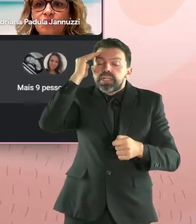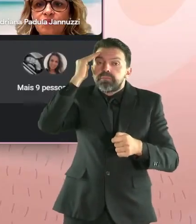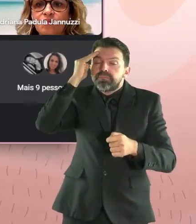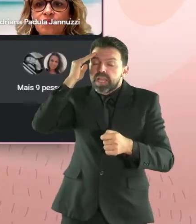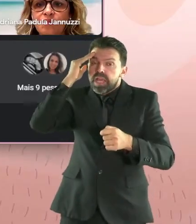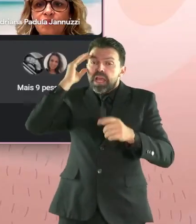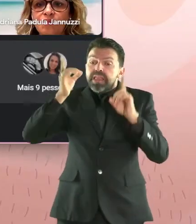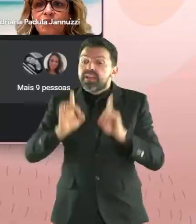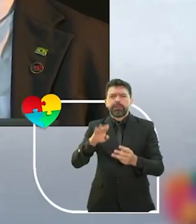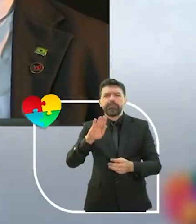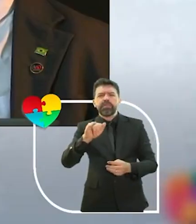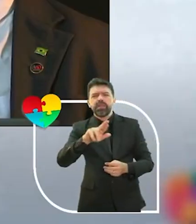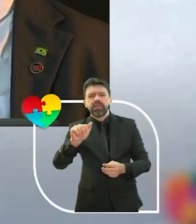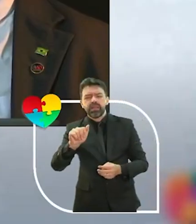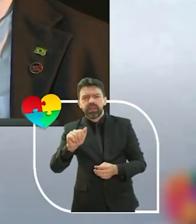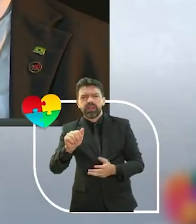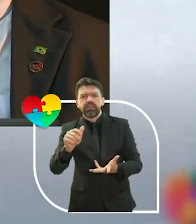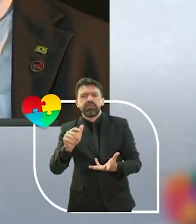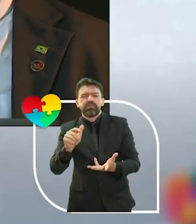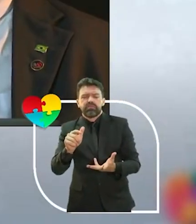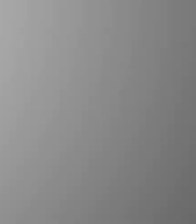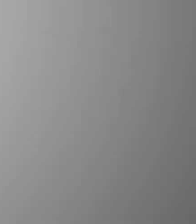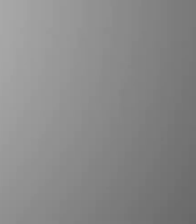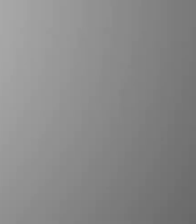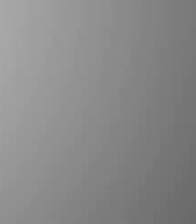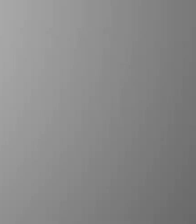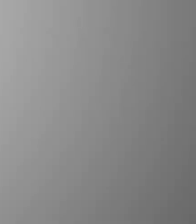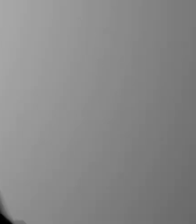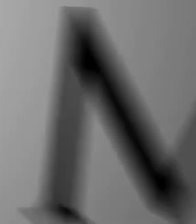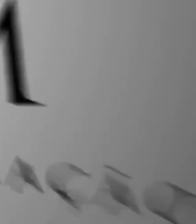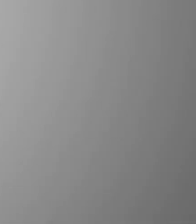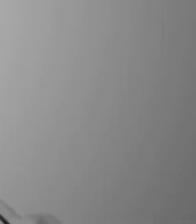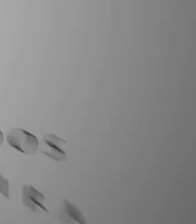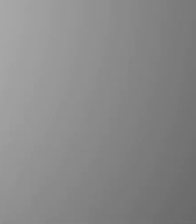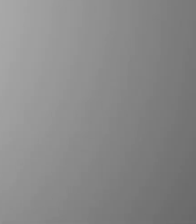de Magistratura ENFAM, tribunais e escolas do Amazonas e de Goiás.